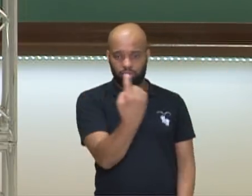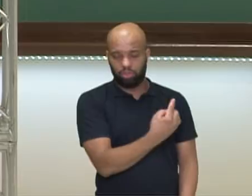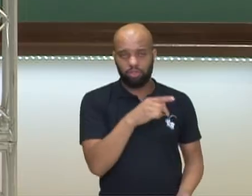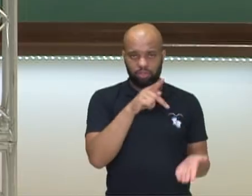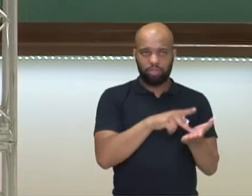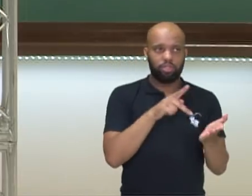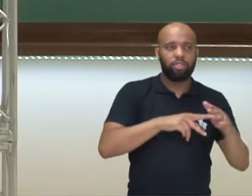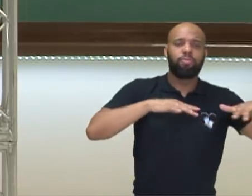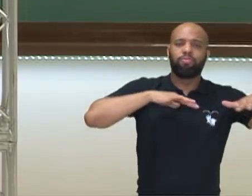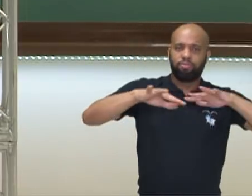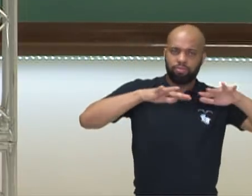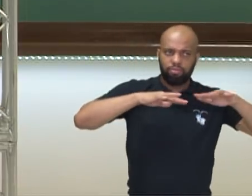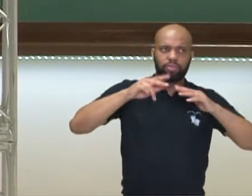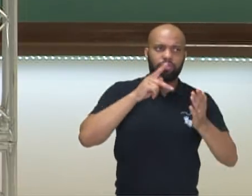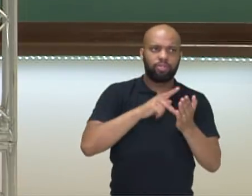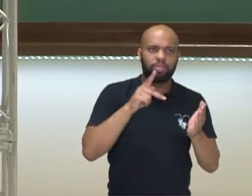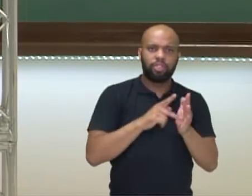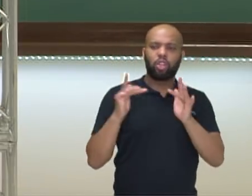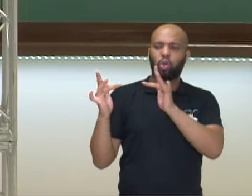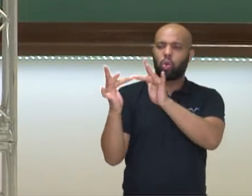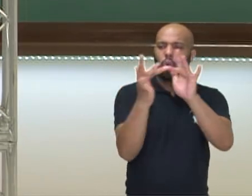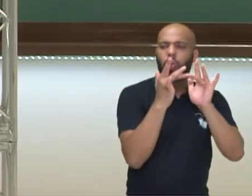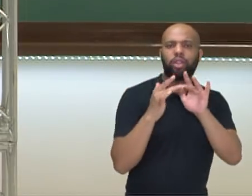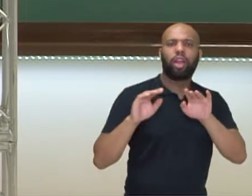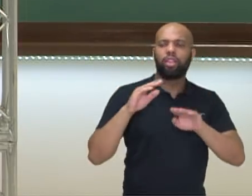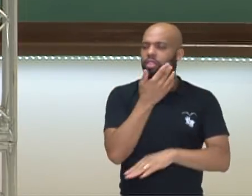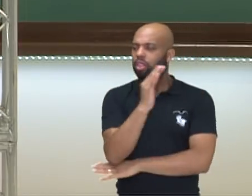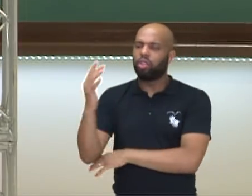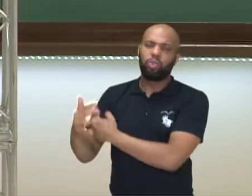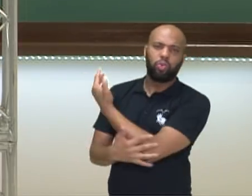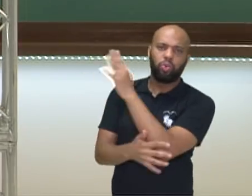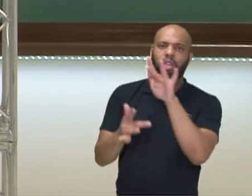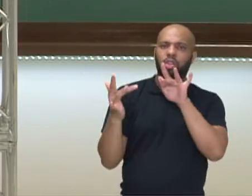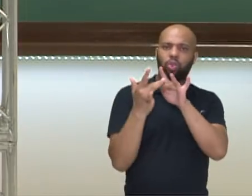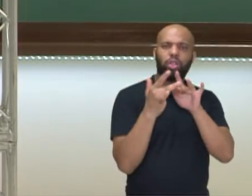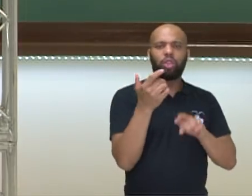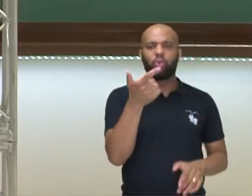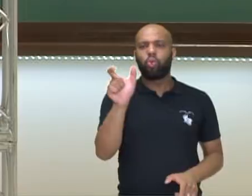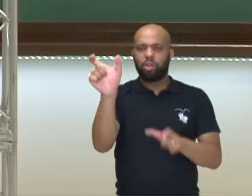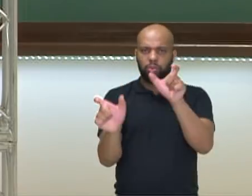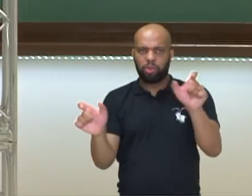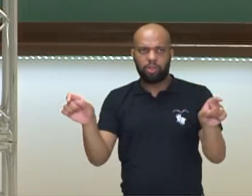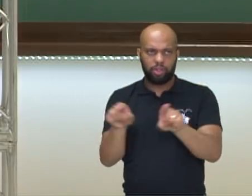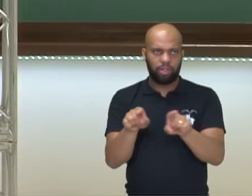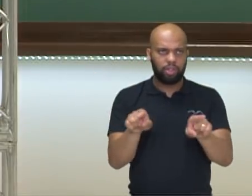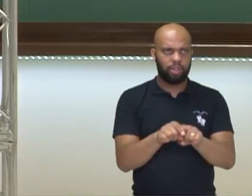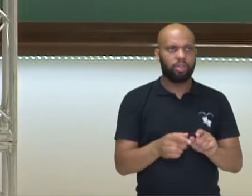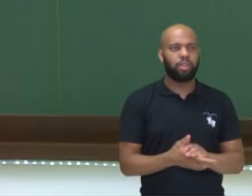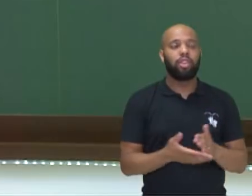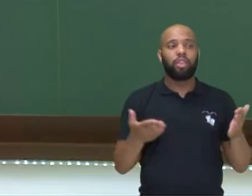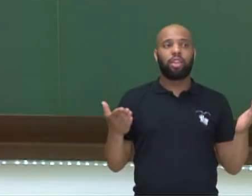Se movimentando, em contato com a natureza, em contato também com outras pessoas.